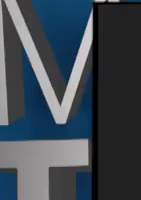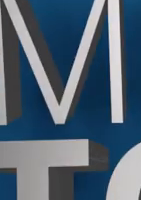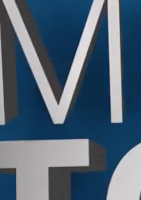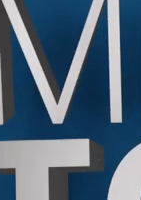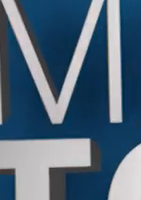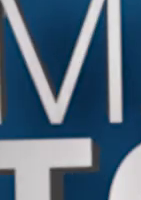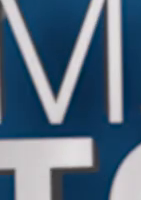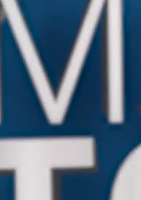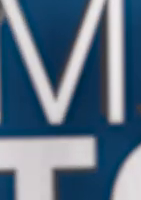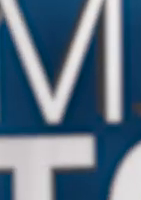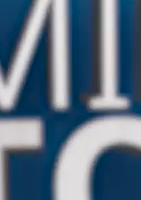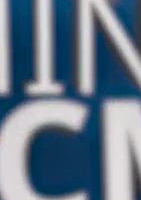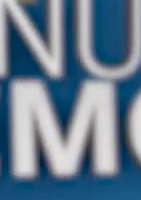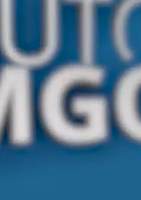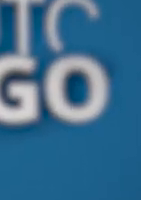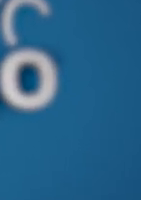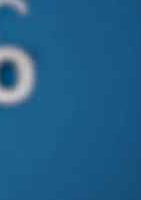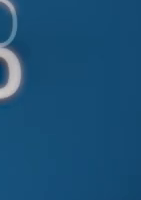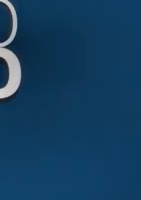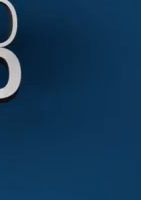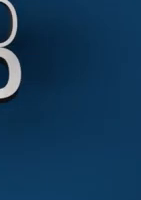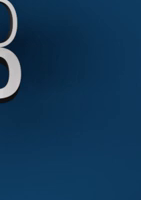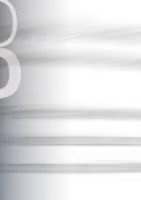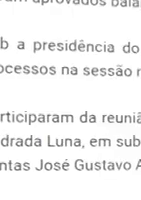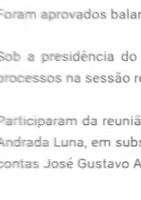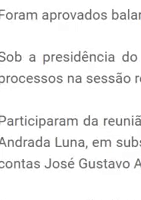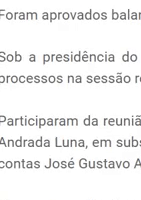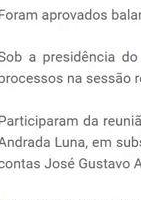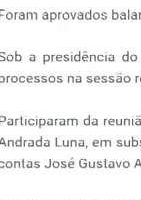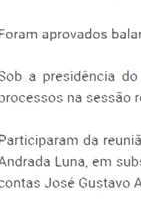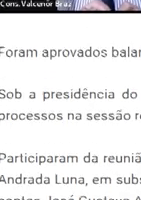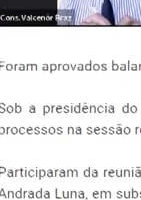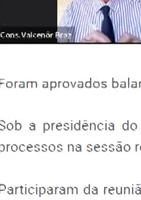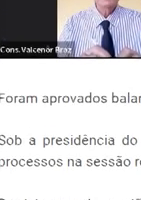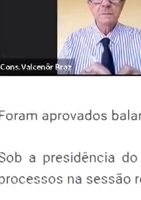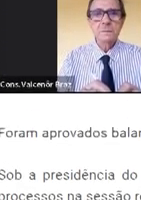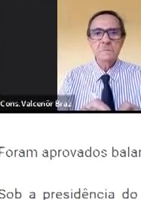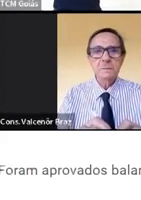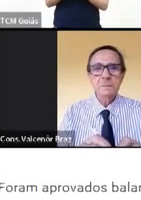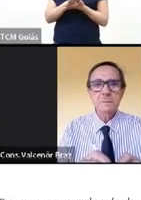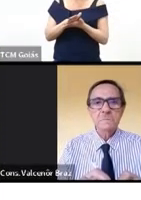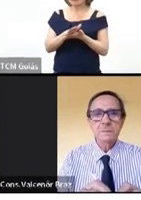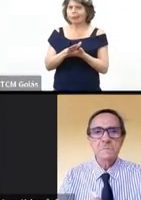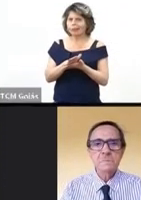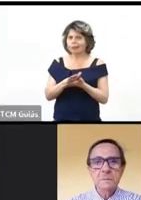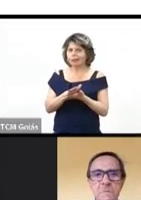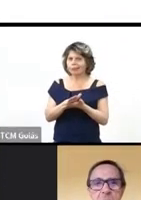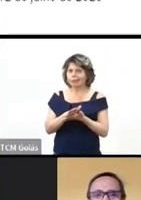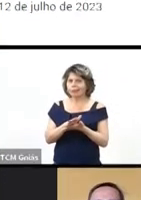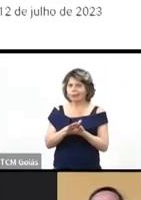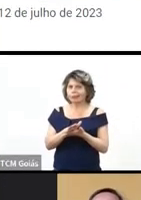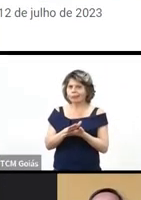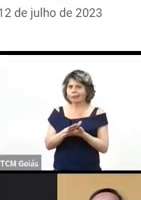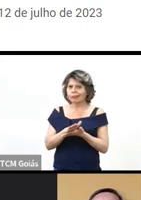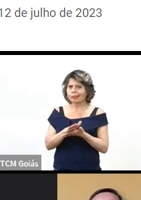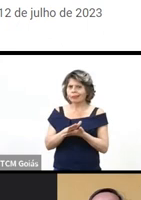Sob a presidência do conselheiro Valcenor Braz, a segunda Câmara do Tribunal de Contas dos Municípios do Estado de Goiás aprovou 60